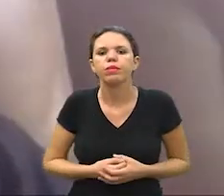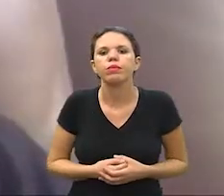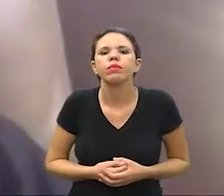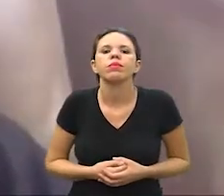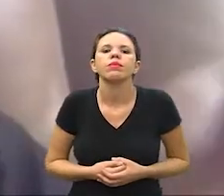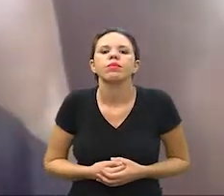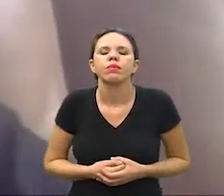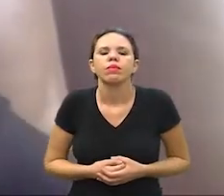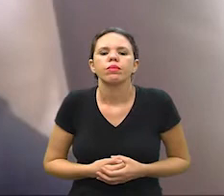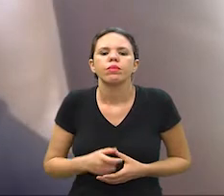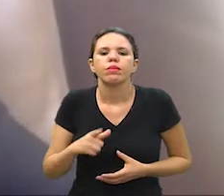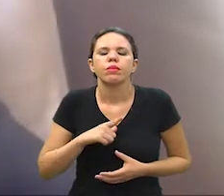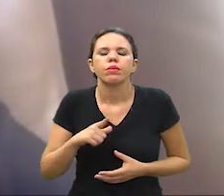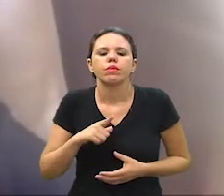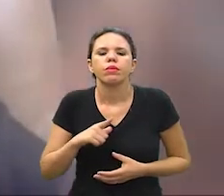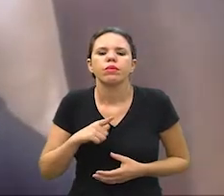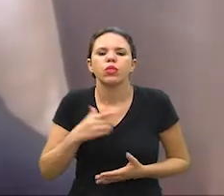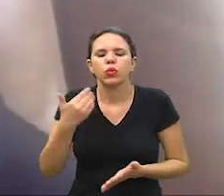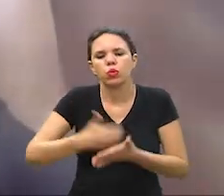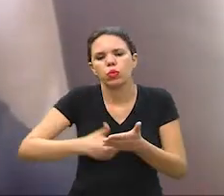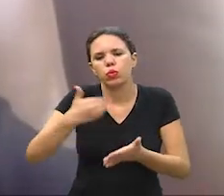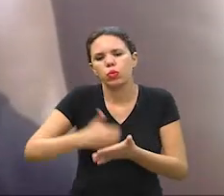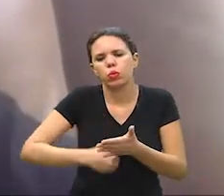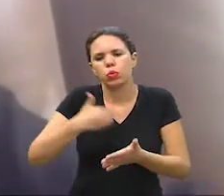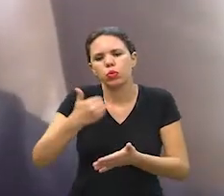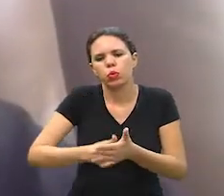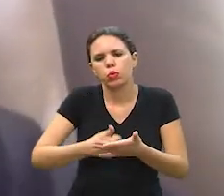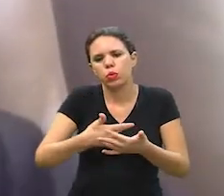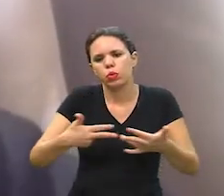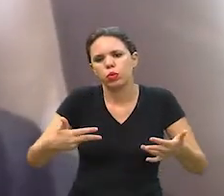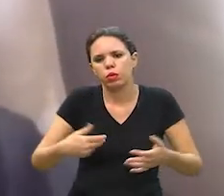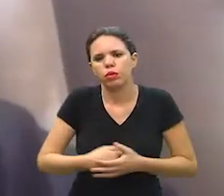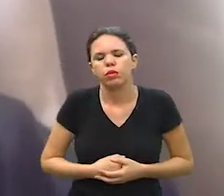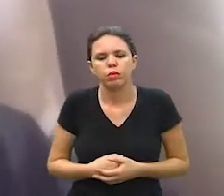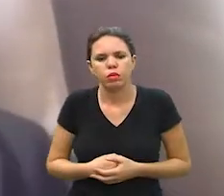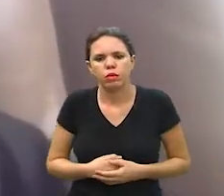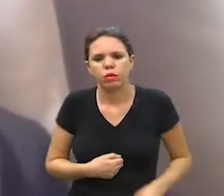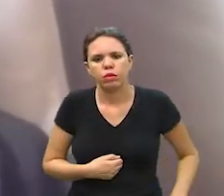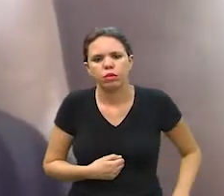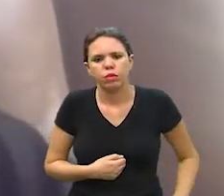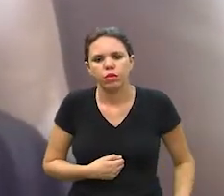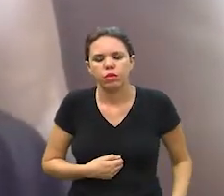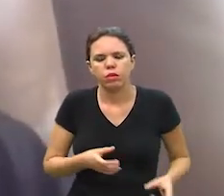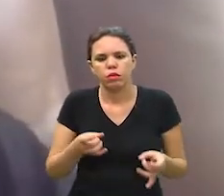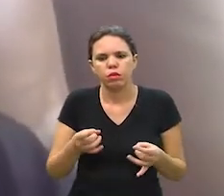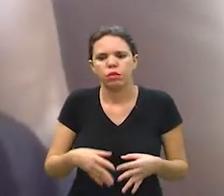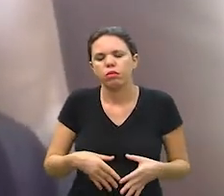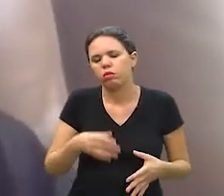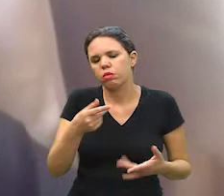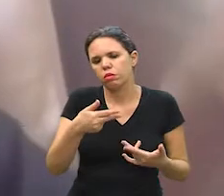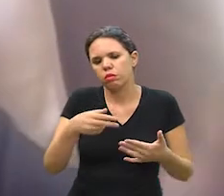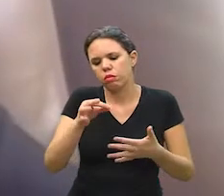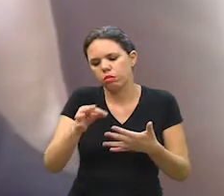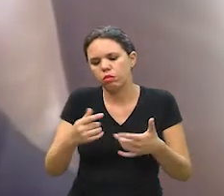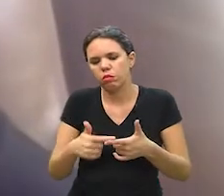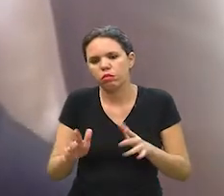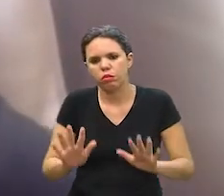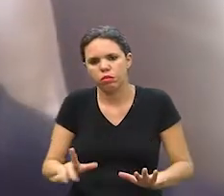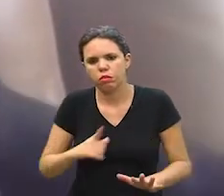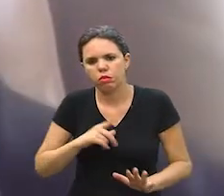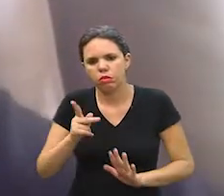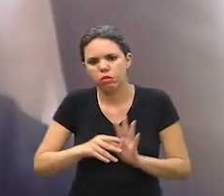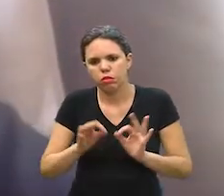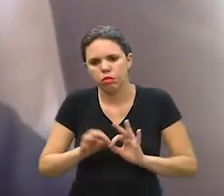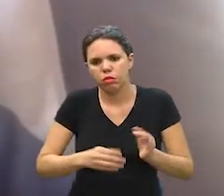e ainda tem desconto de uma série de coisas, né, de renúncia fiscal, etc, etc. Quem tem